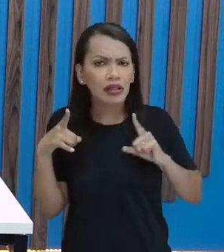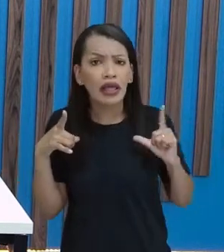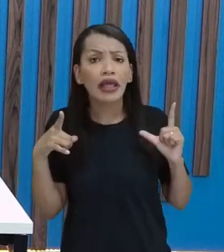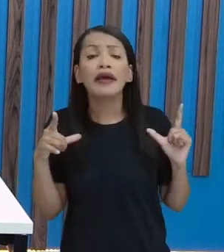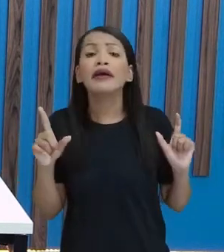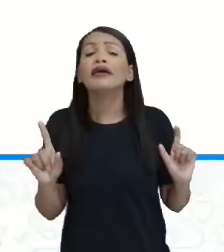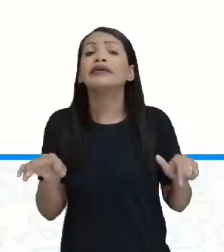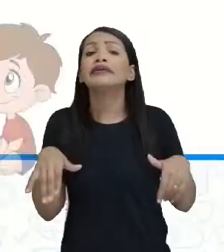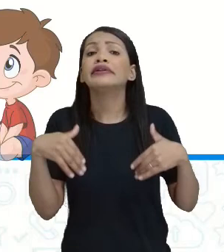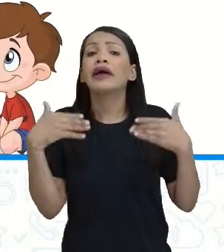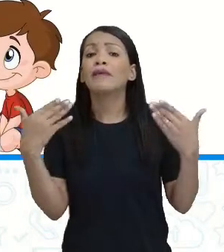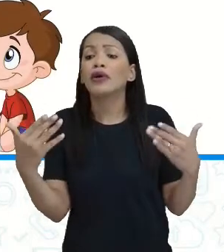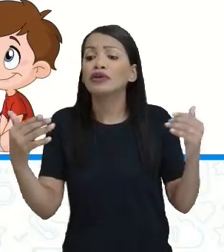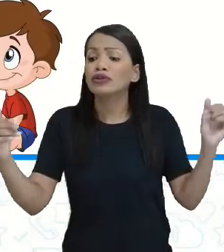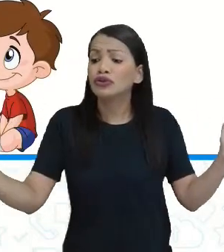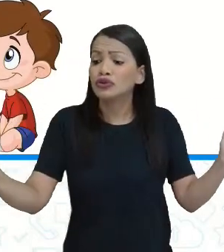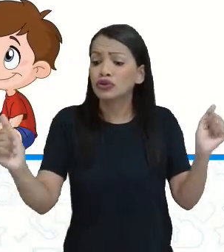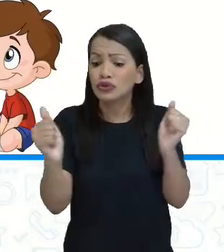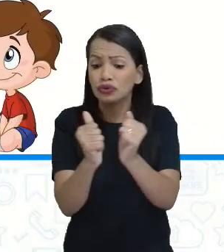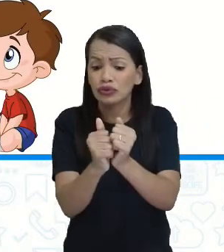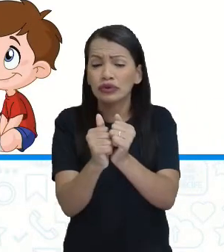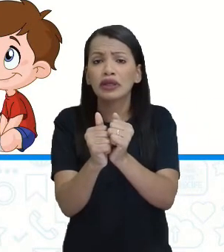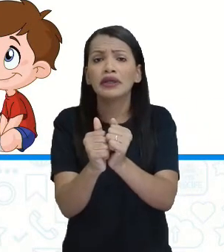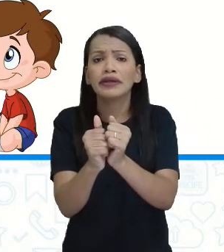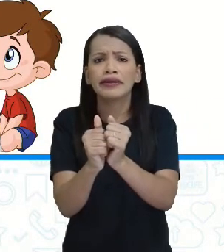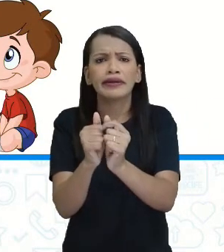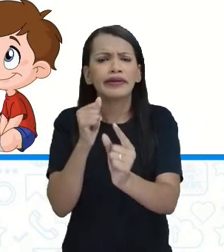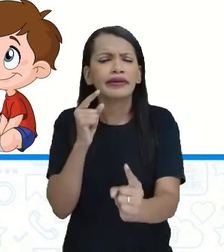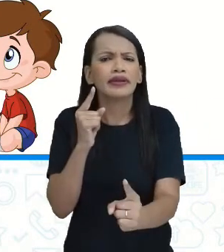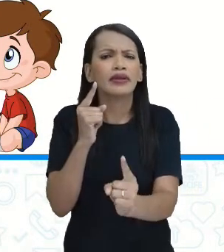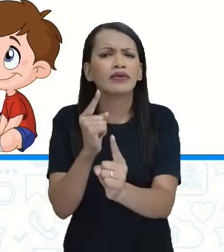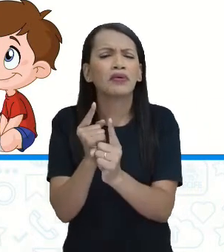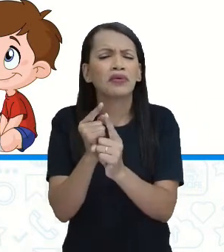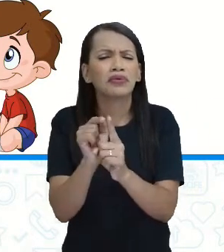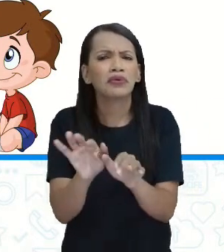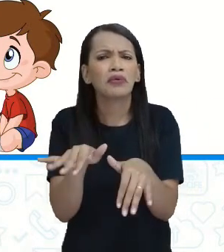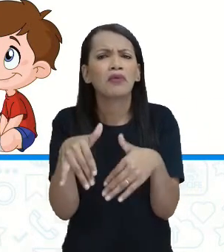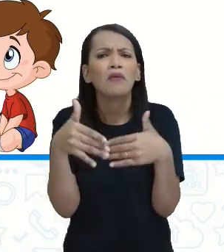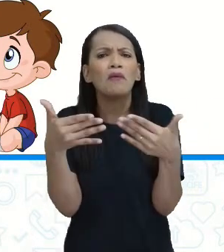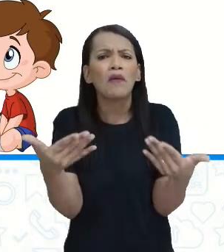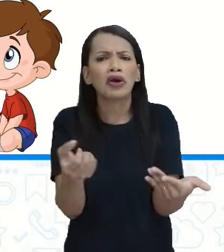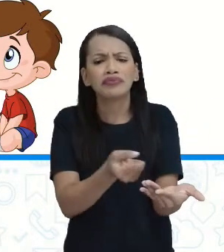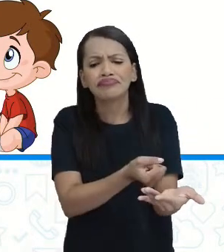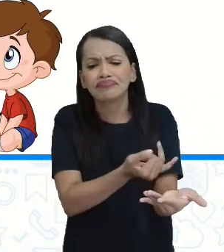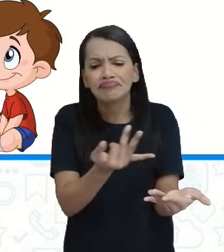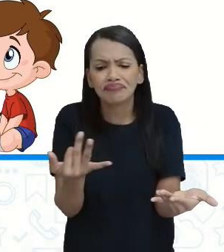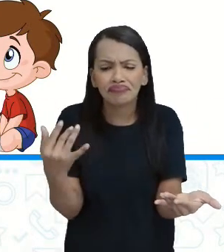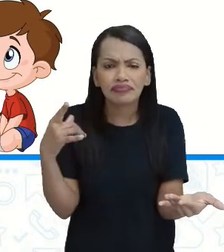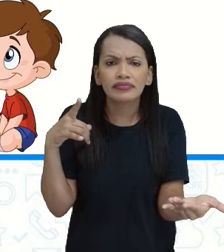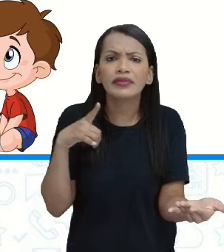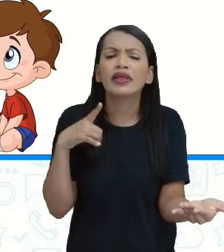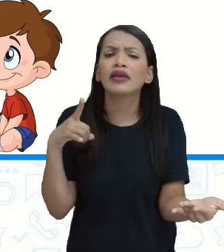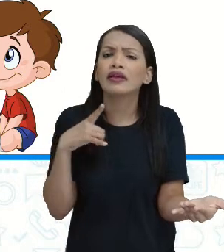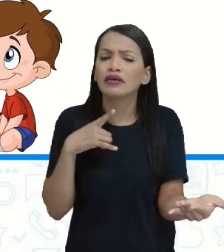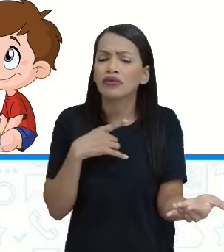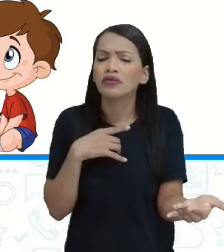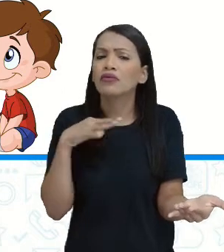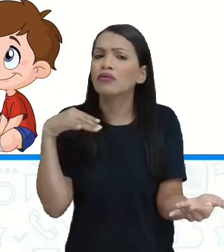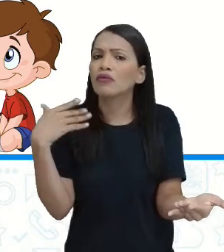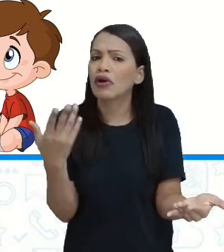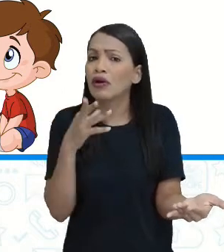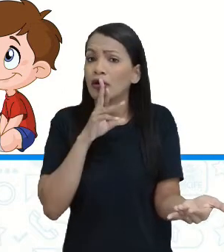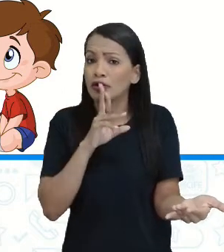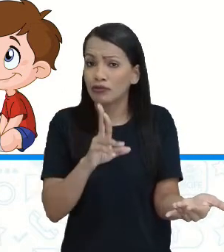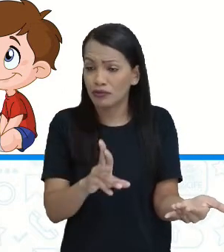aí a imagem. Olha aí, ó. No caso é Manuel